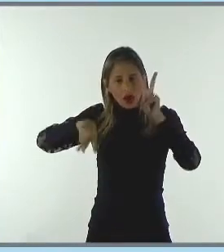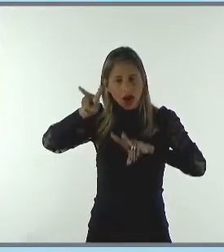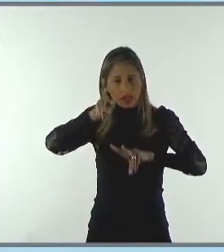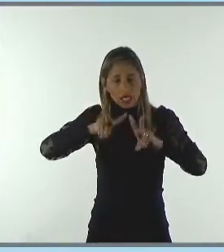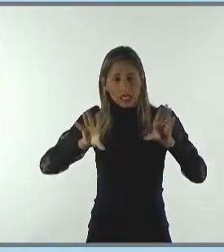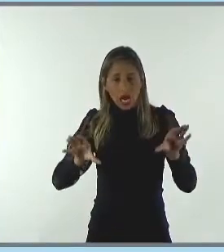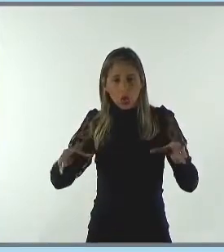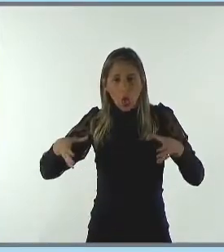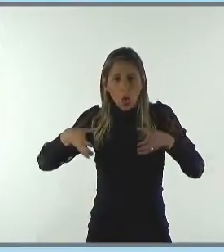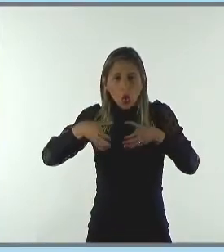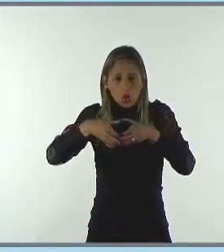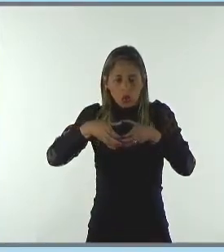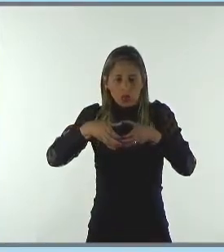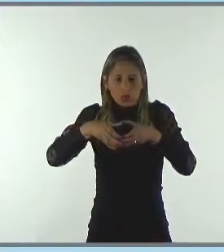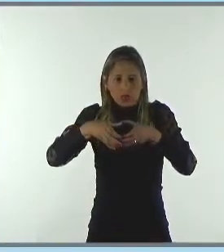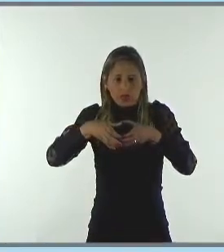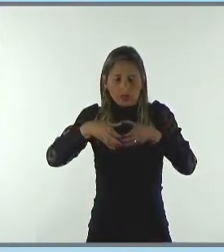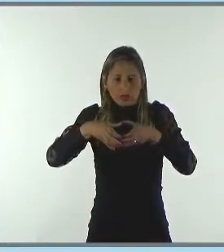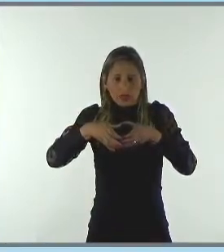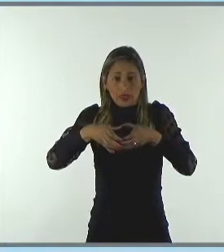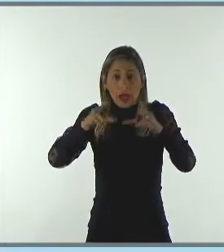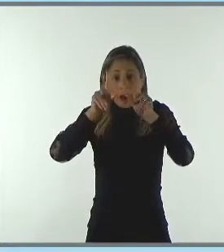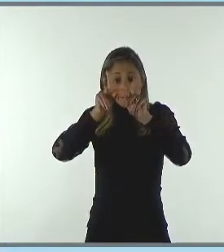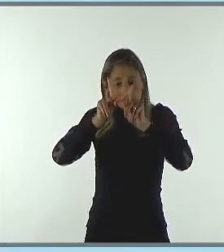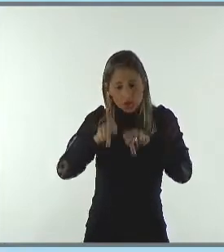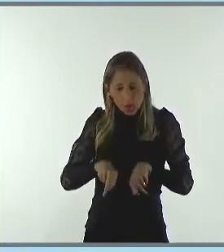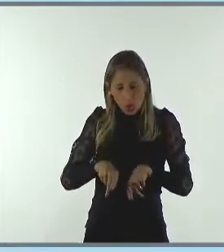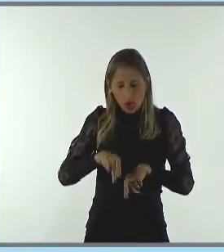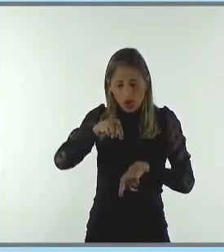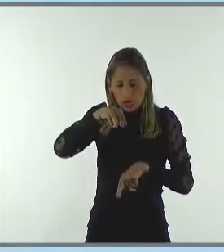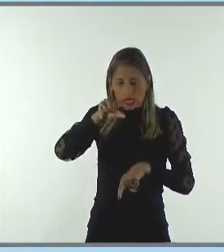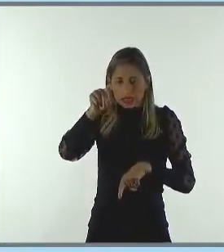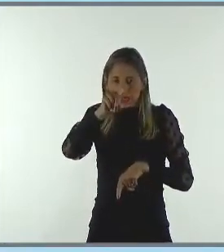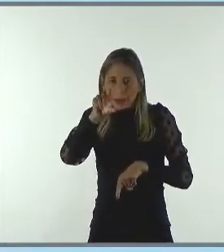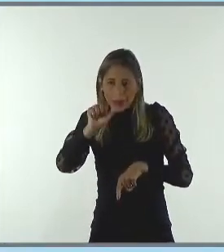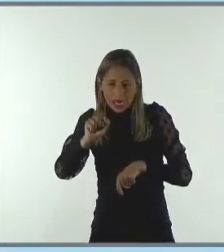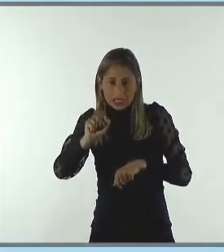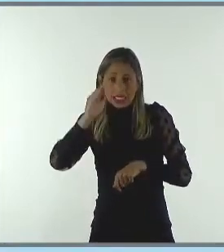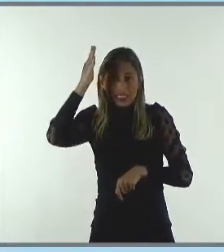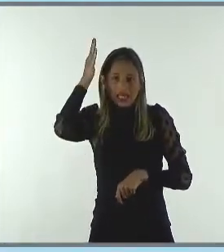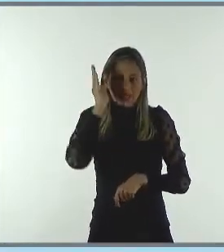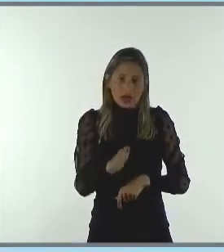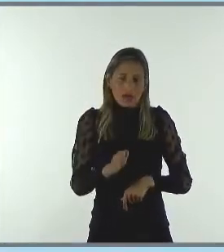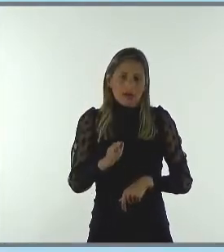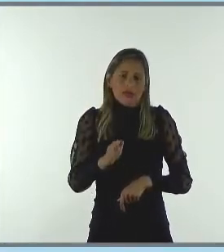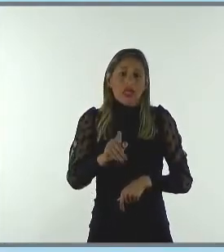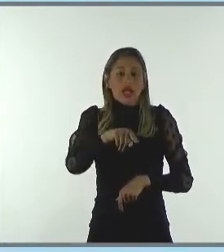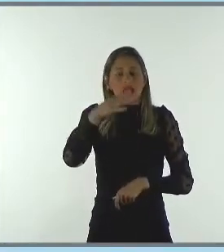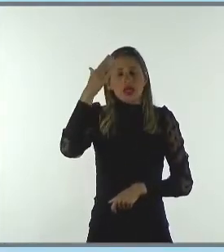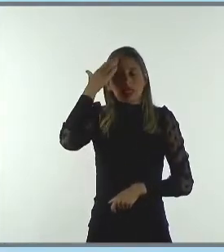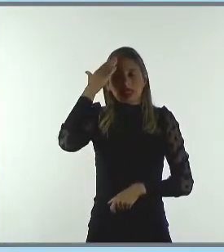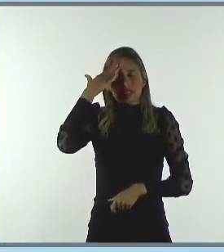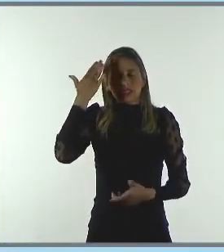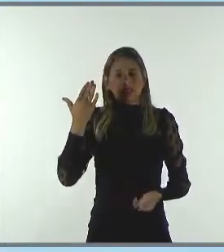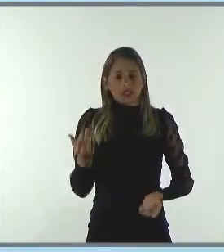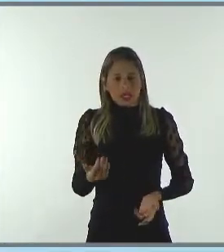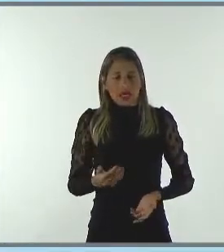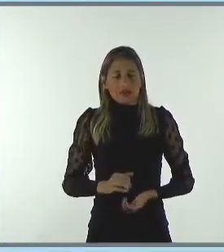coletivo. A pessoa da Masa é central, é importante, indiscutível. Mas ela mesma sabe